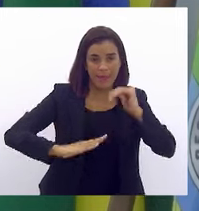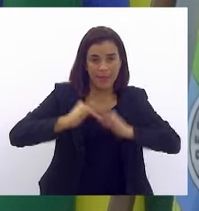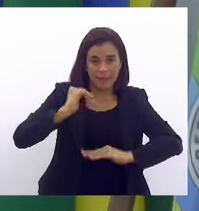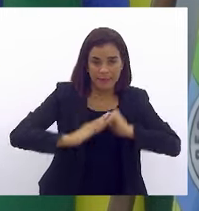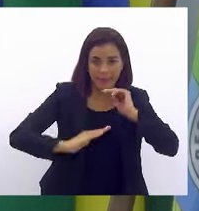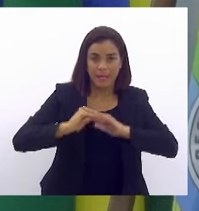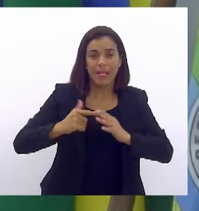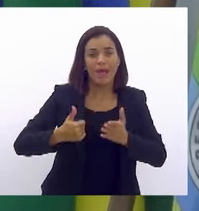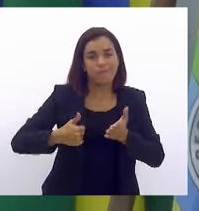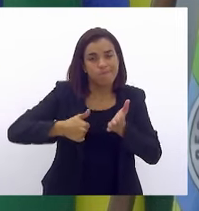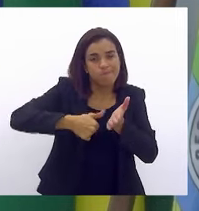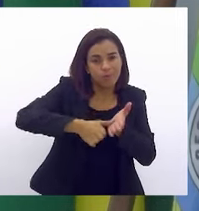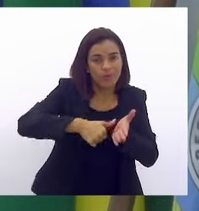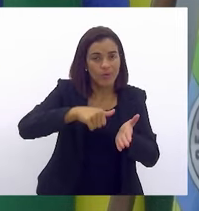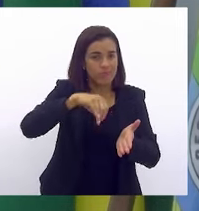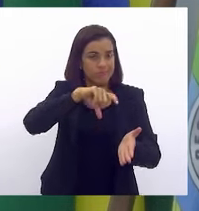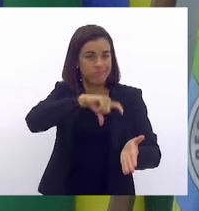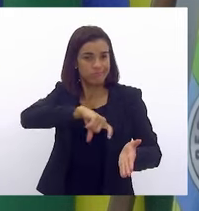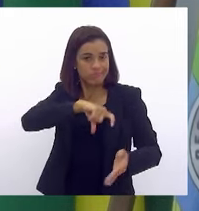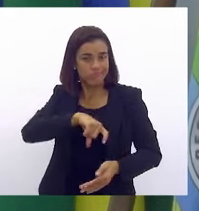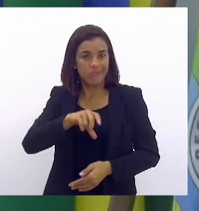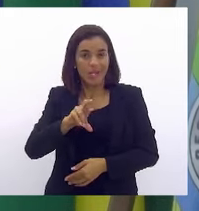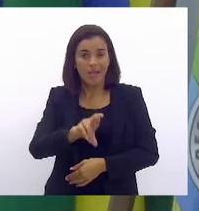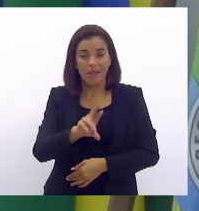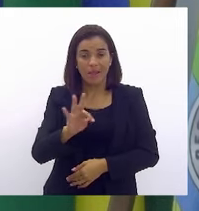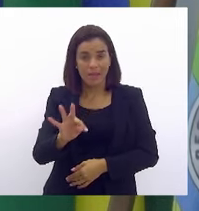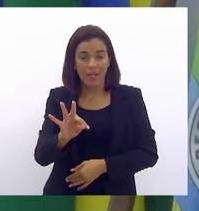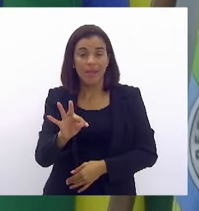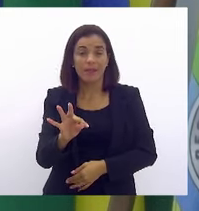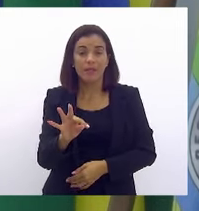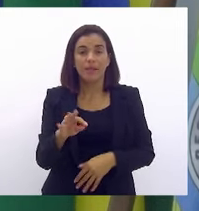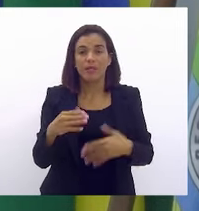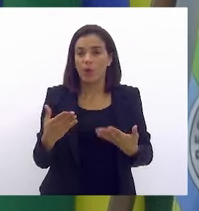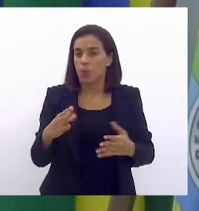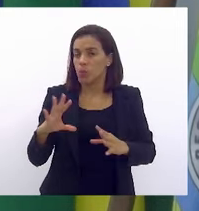CREA, tem que tirar a ART. Então, todo mundo tem que ser a